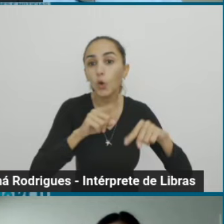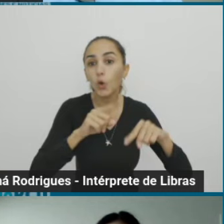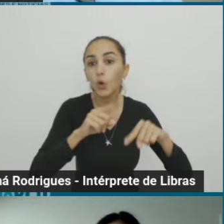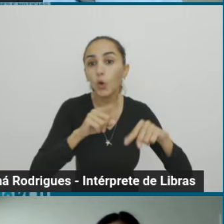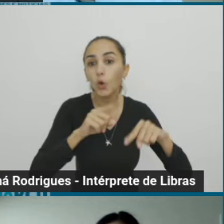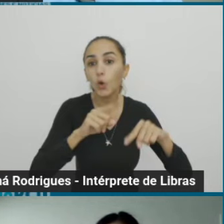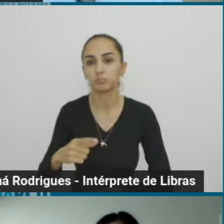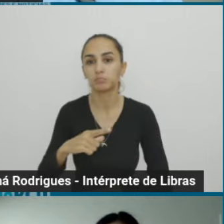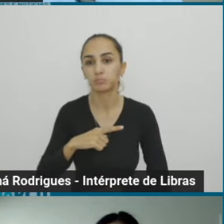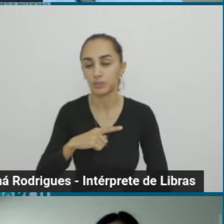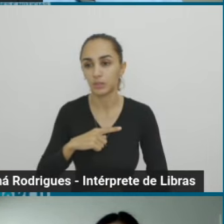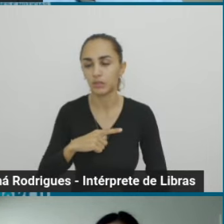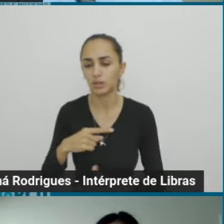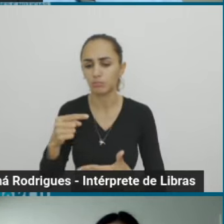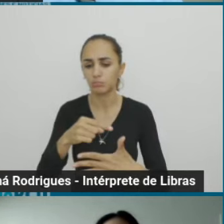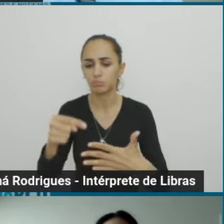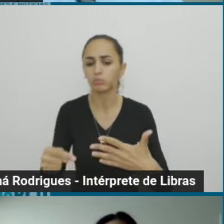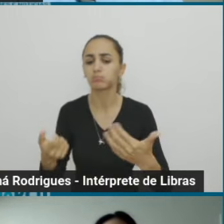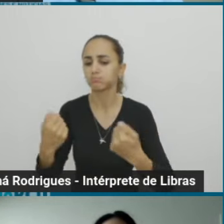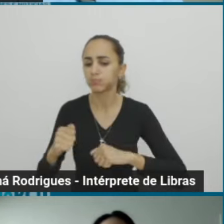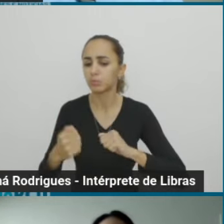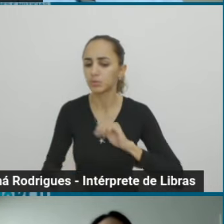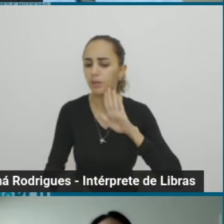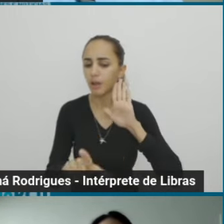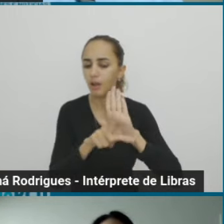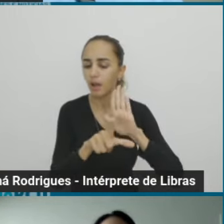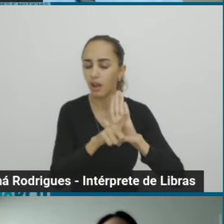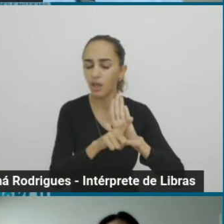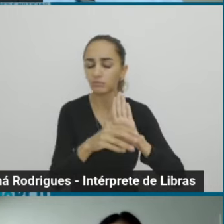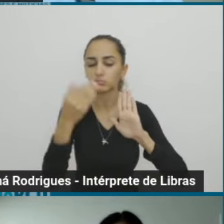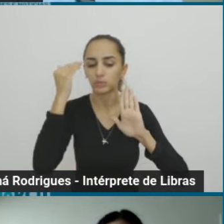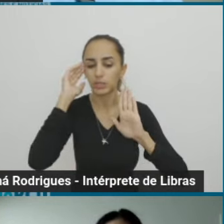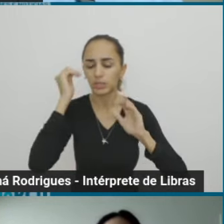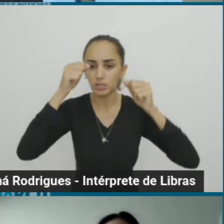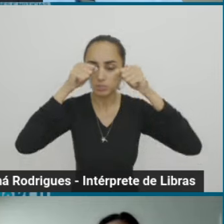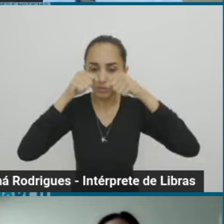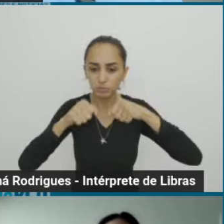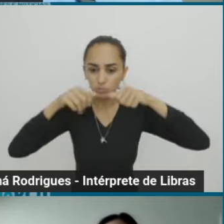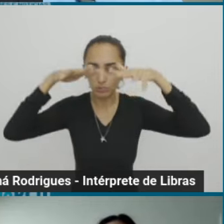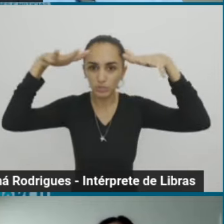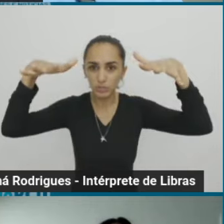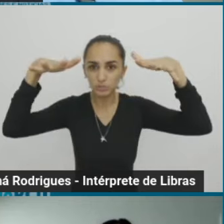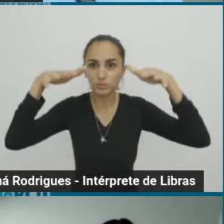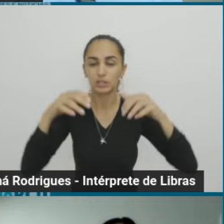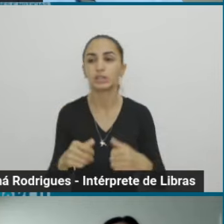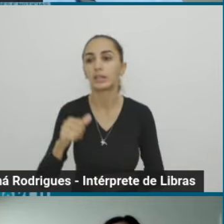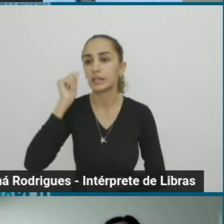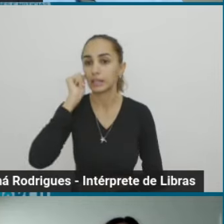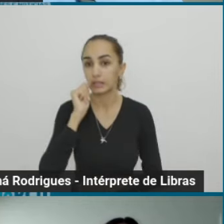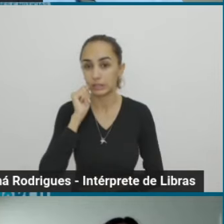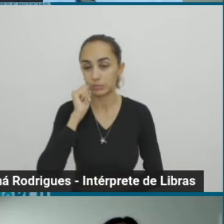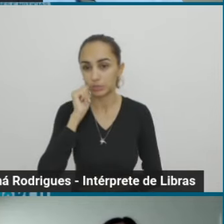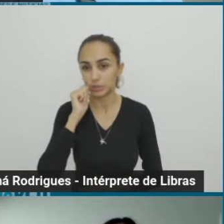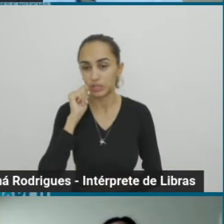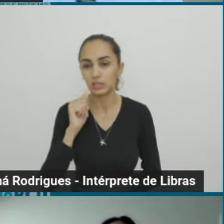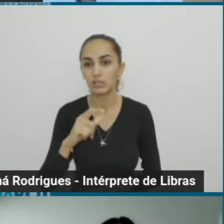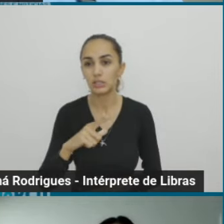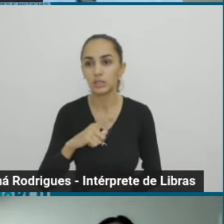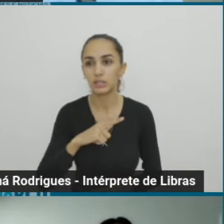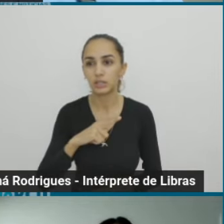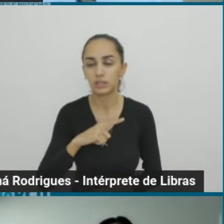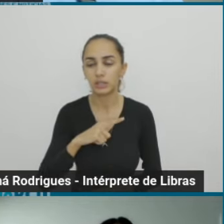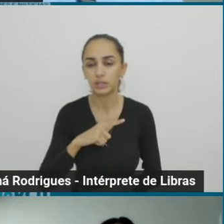temos exigências legais, entendimento dos tribunais, que as mulheres recebem